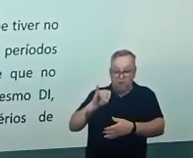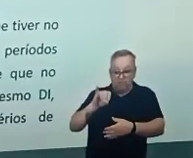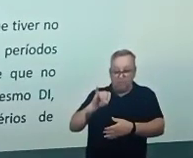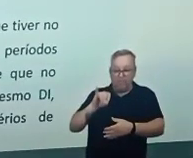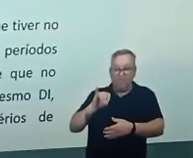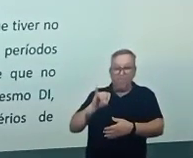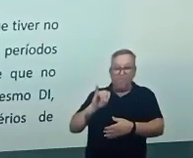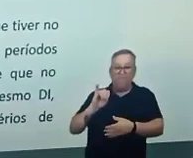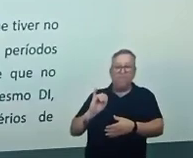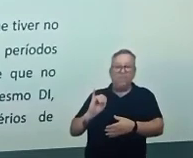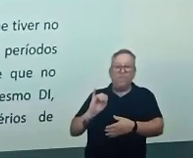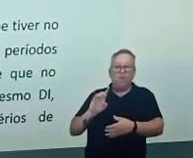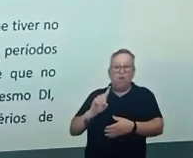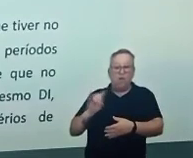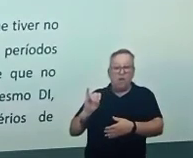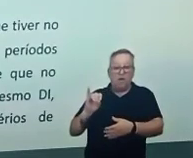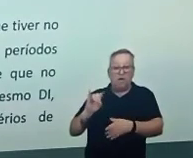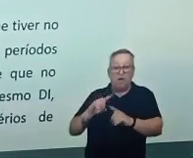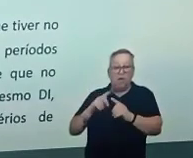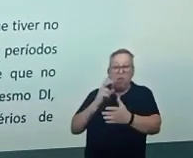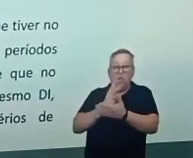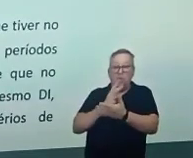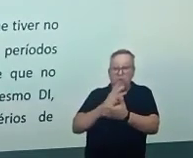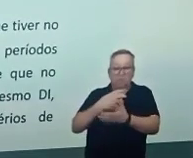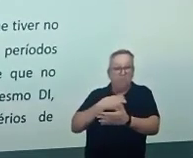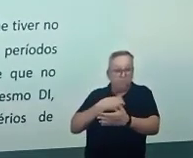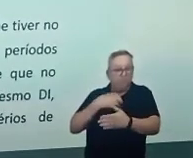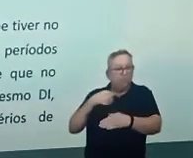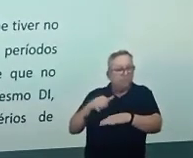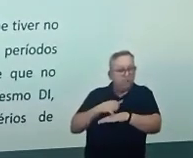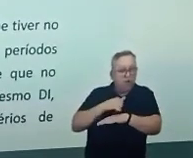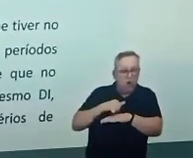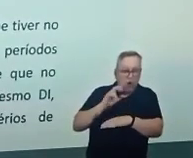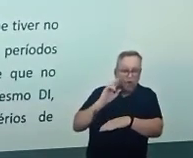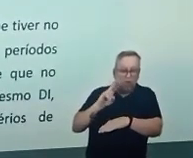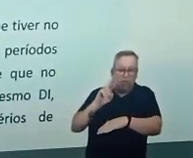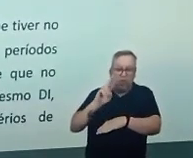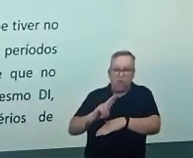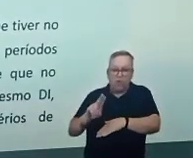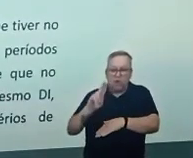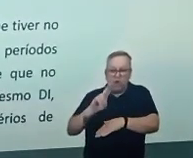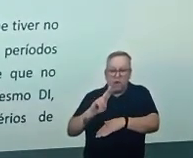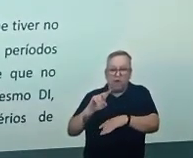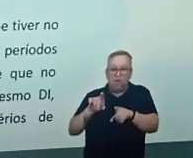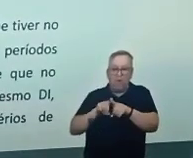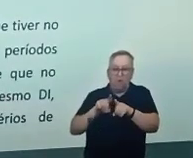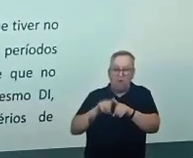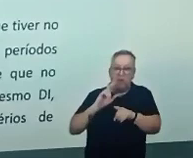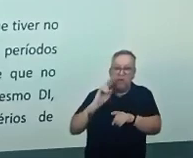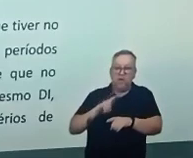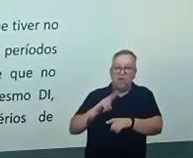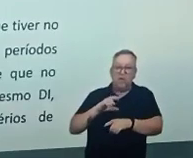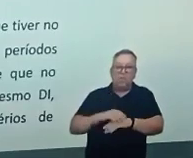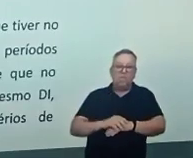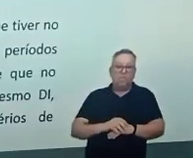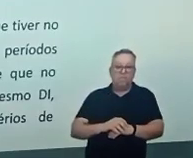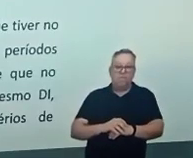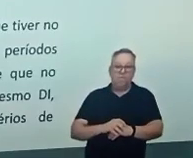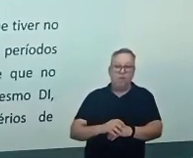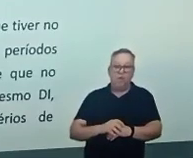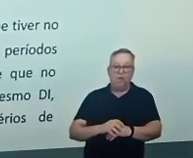Então, quase que o mesmo critério que a gente utiliza ali para unidade, a gente utiliza para o tempo no cargo, tá